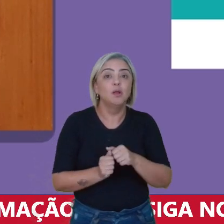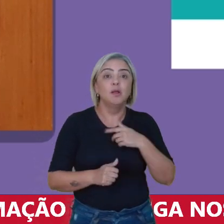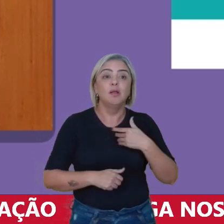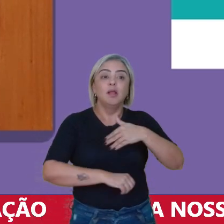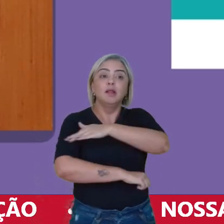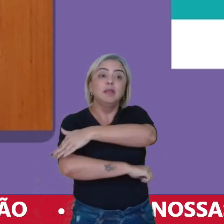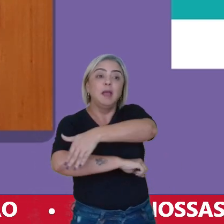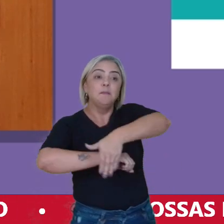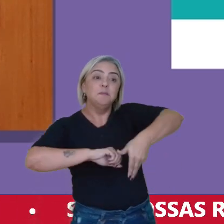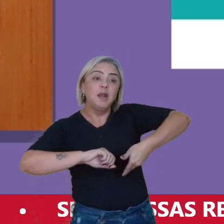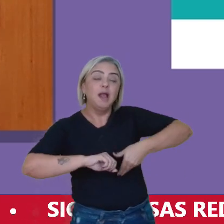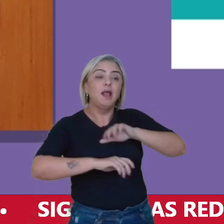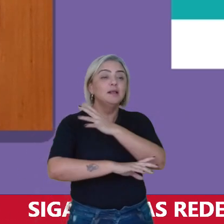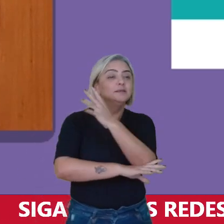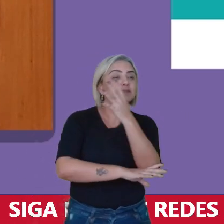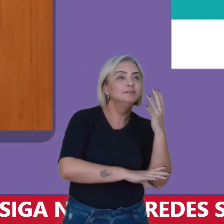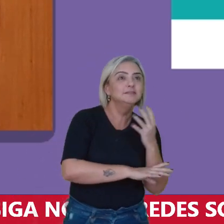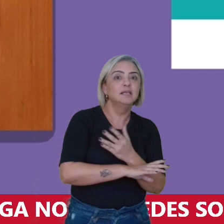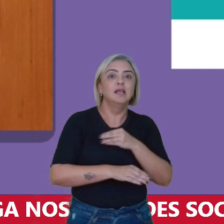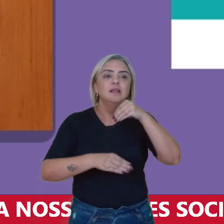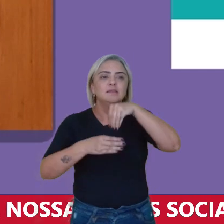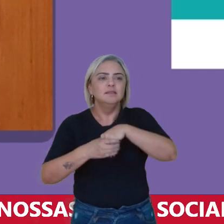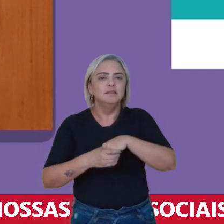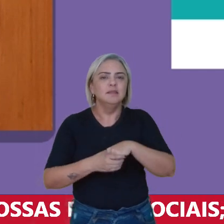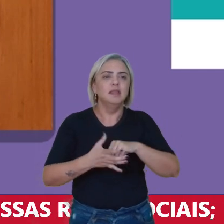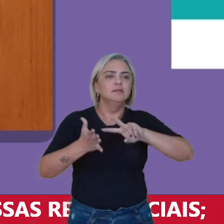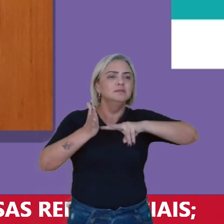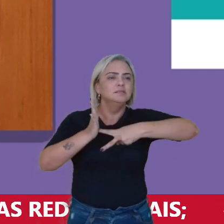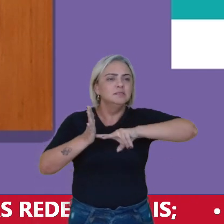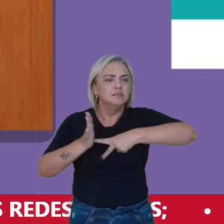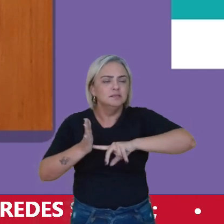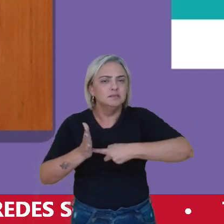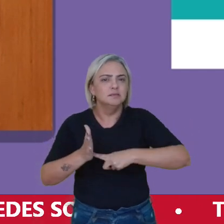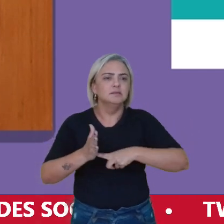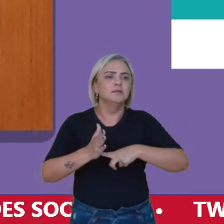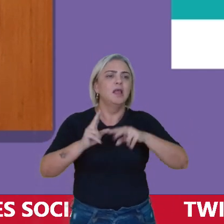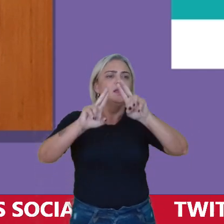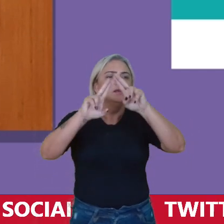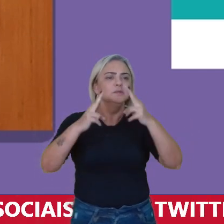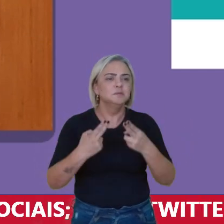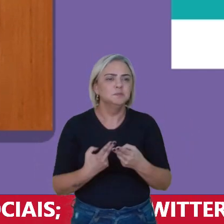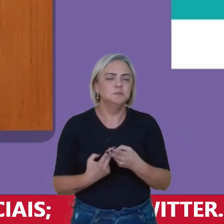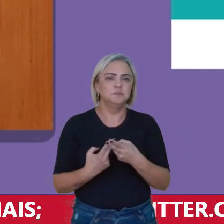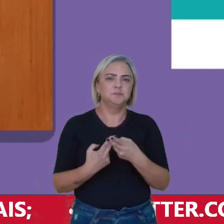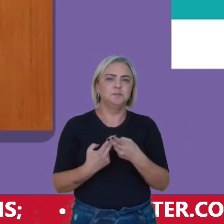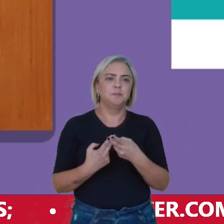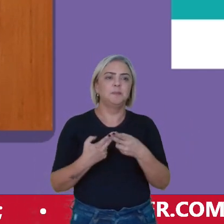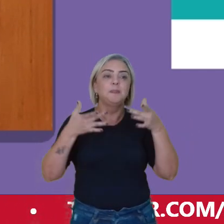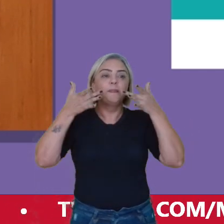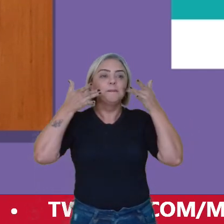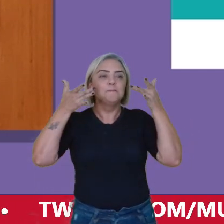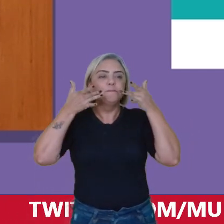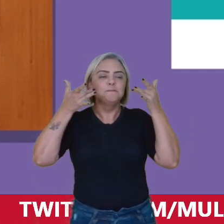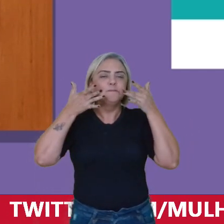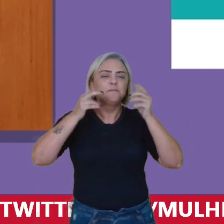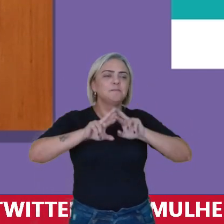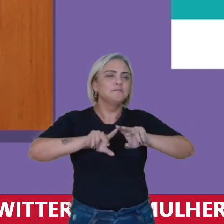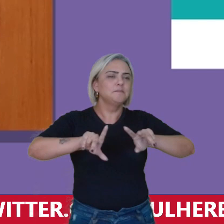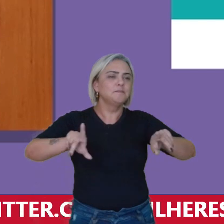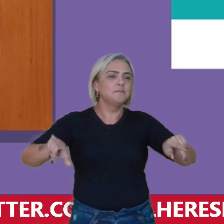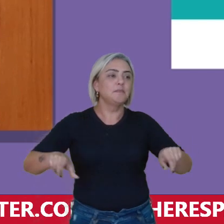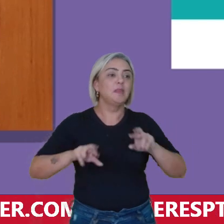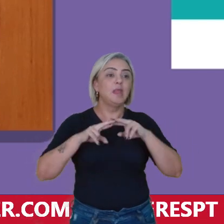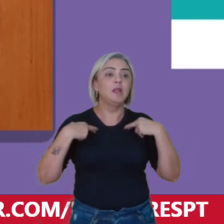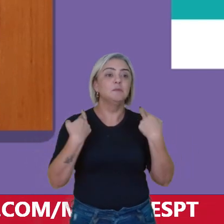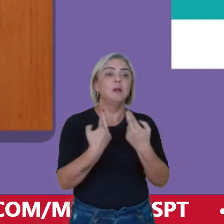da praça, ao ar livre, dentro de sindicatos, de câmaras municipais, de teatros, enfim. Era uma